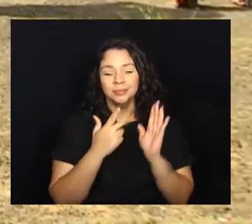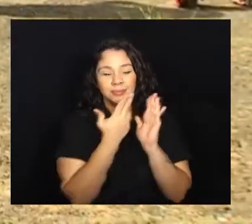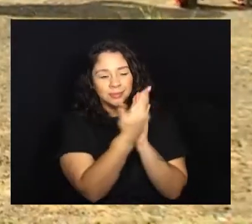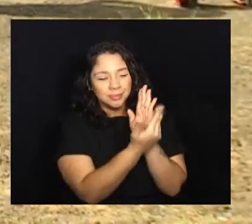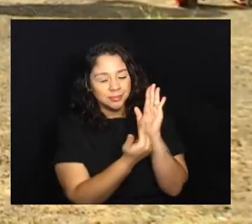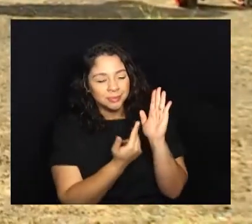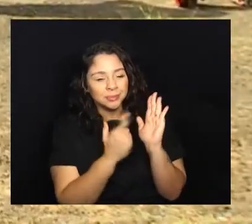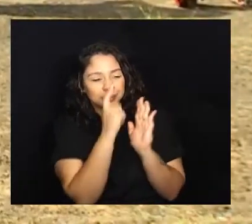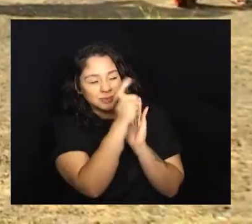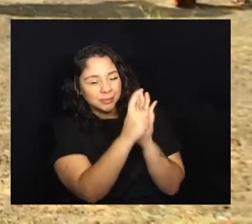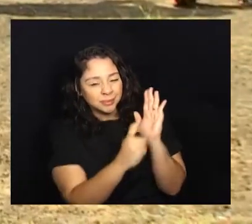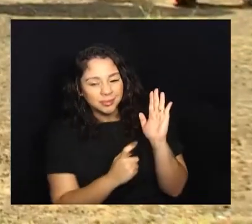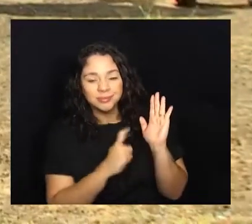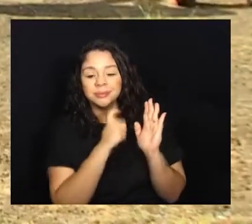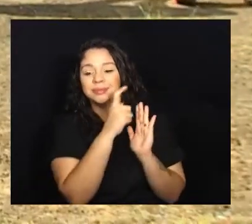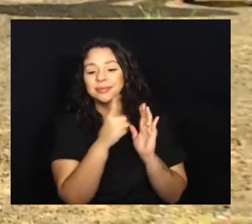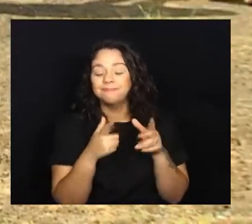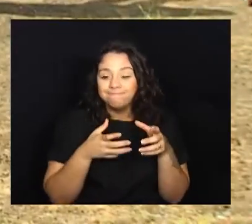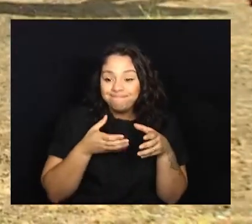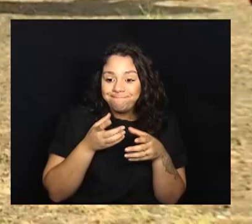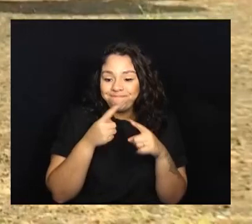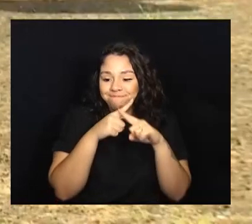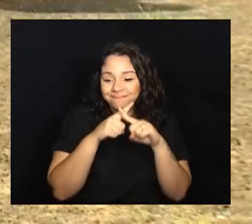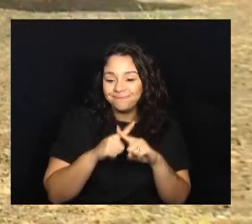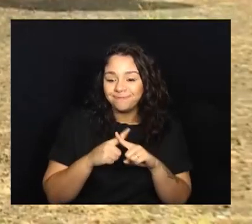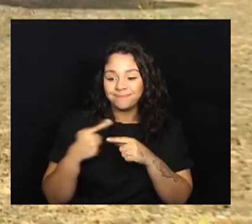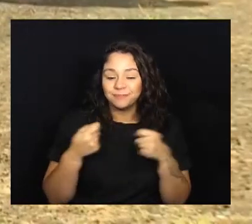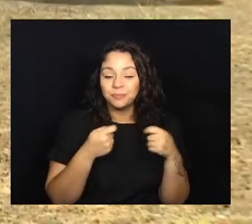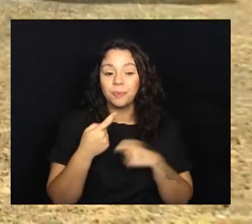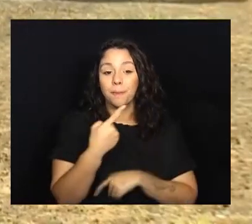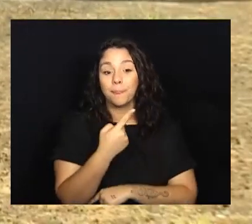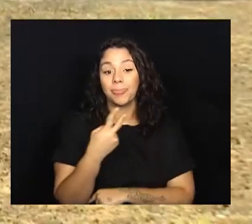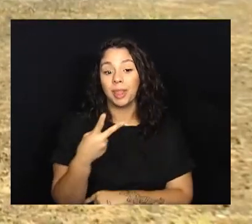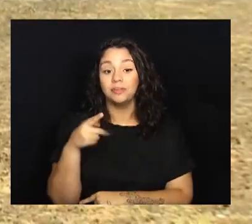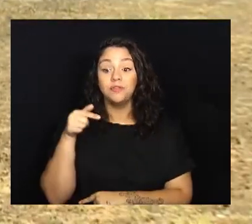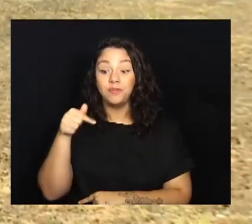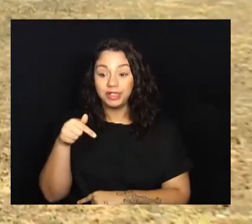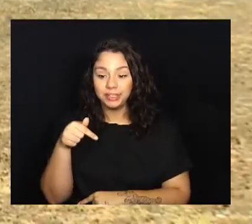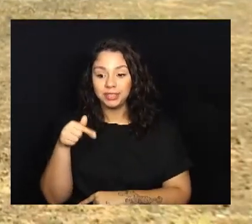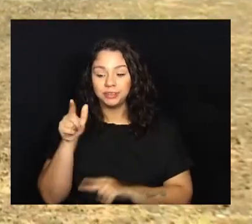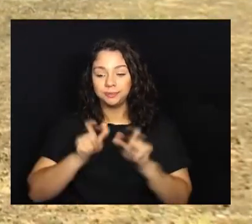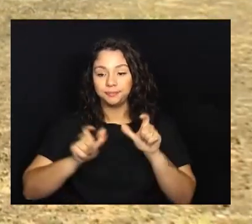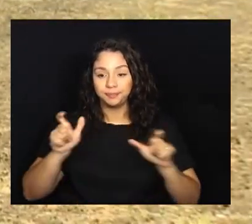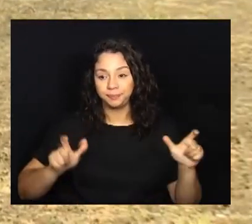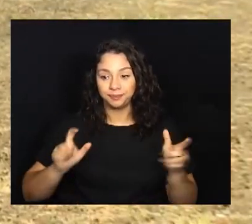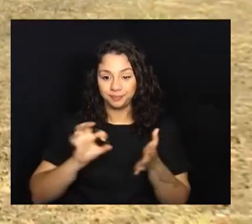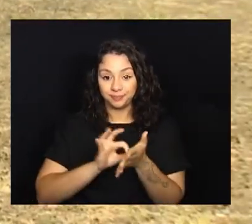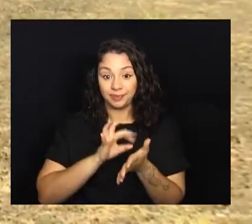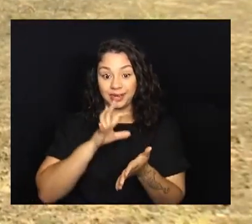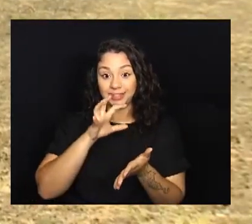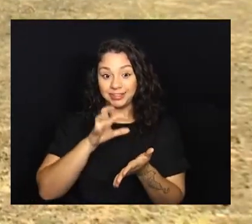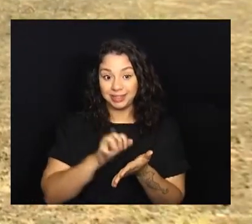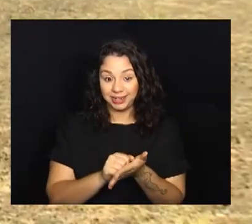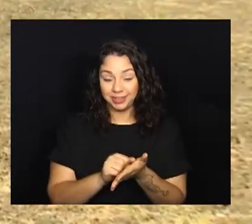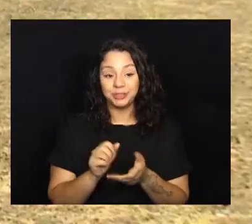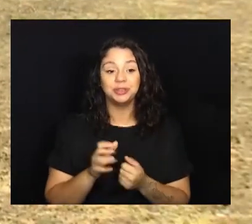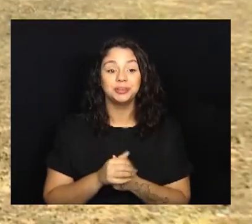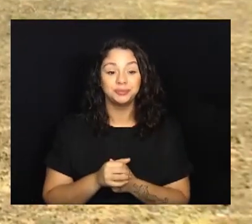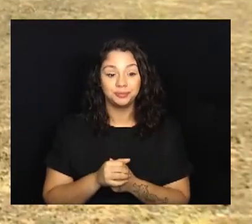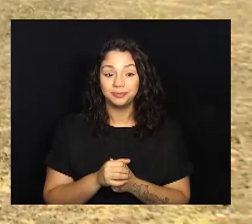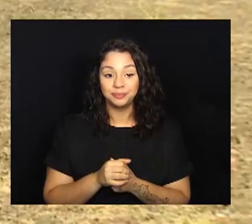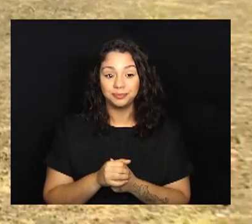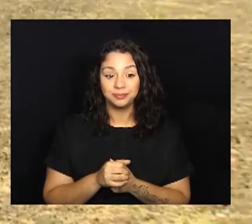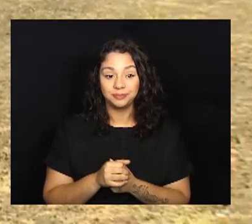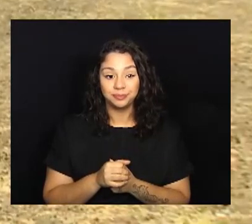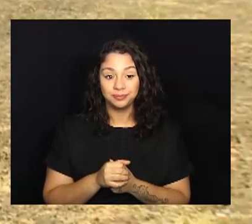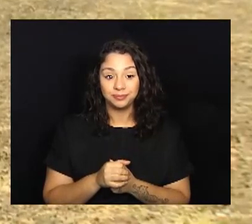para concorrer. Então, no total foram 127 inscritos e